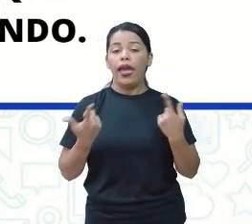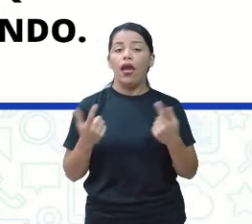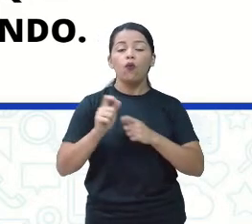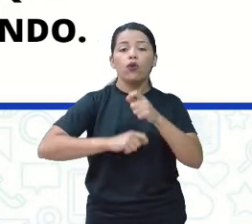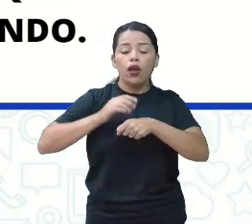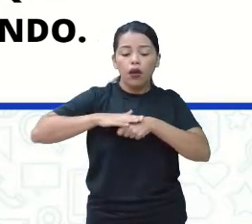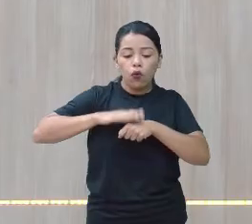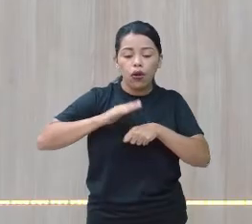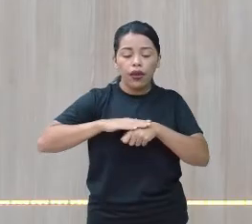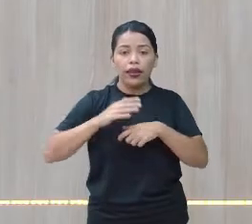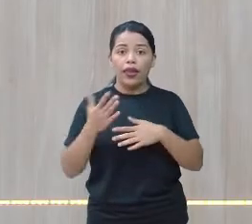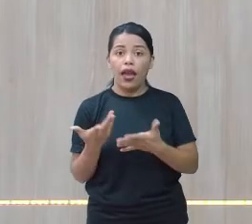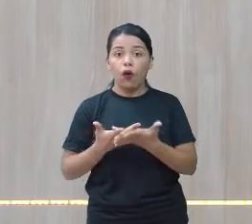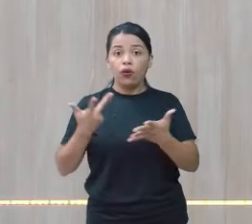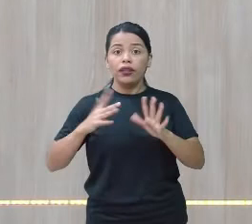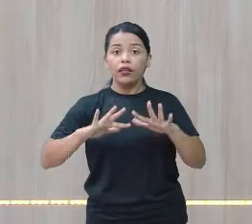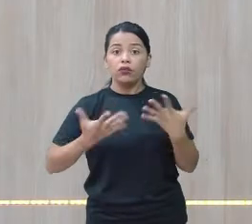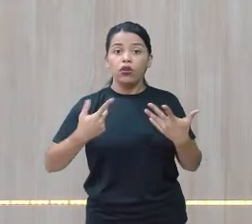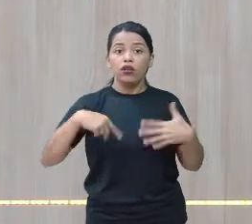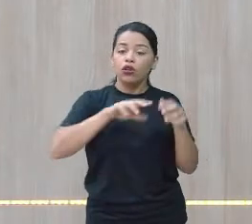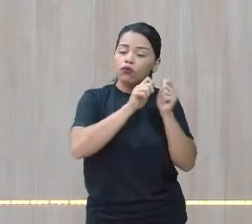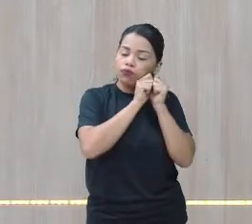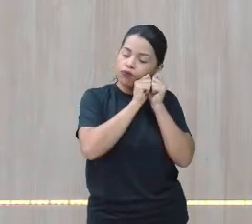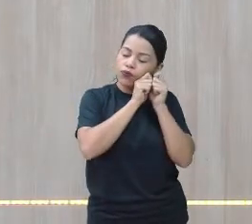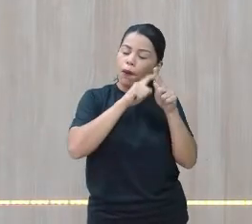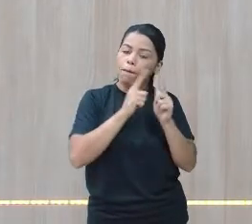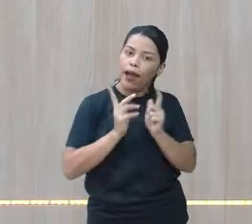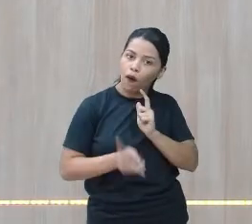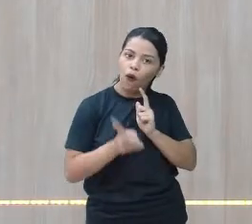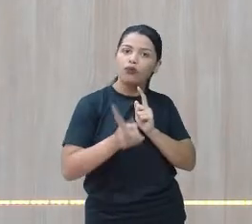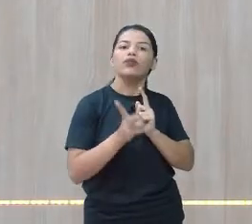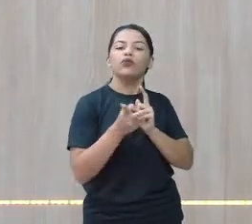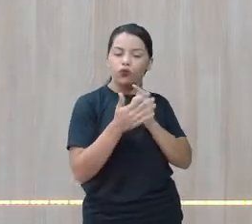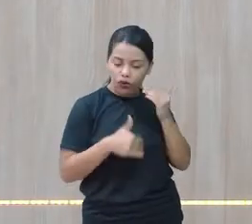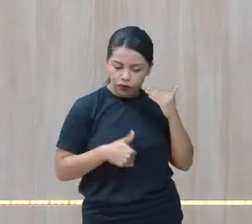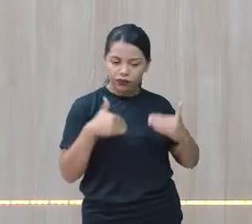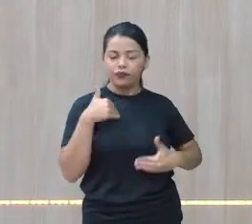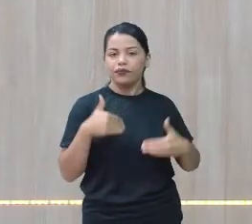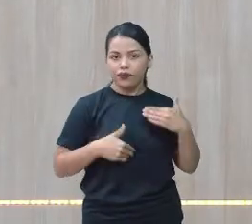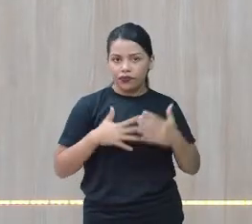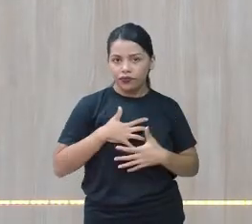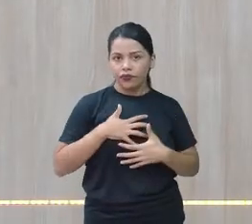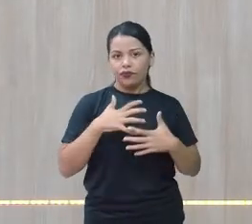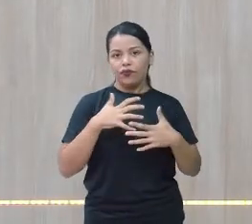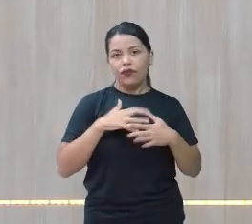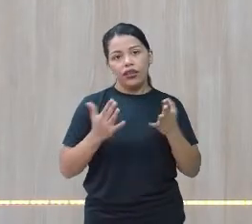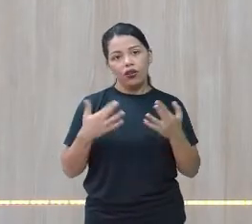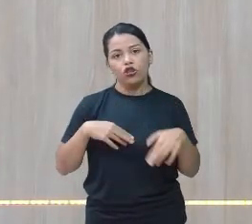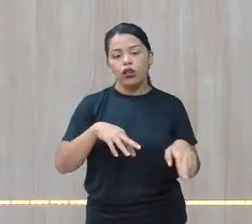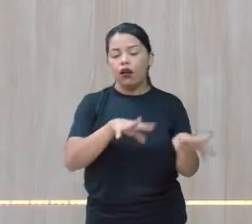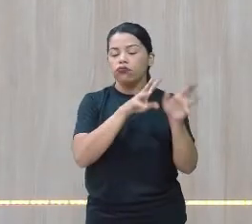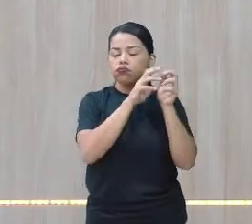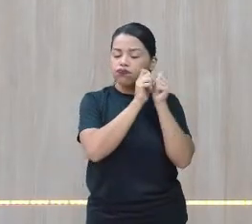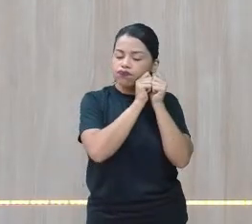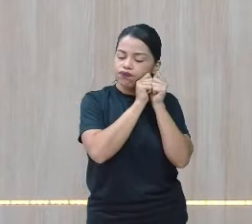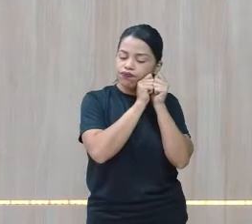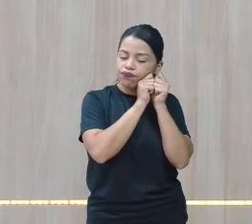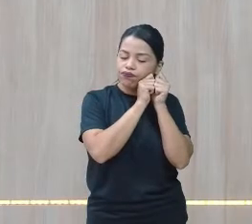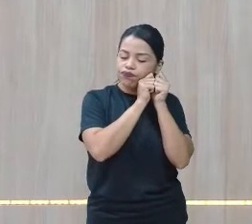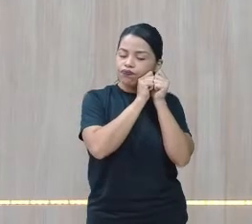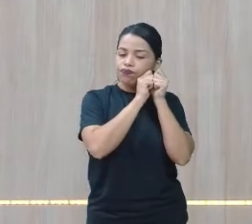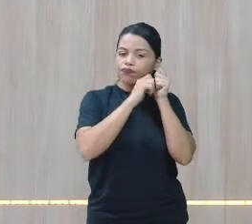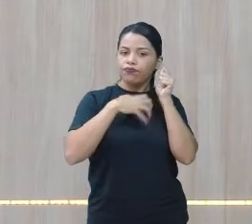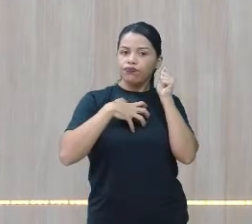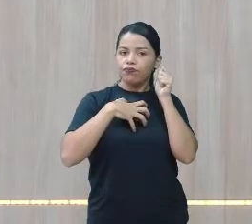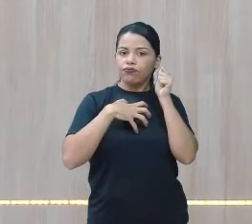gente nem percebe. Então, a gente não está na hora de dormir, ou na hora que já está lá no maior sono, dizendo, eu vou agora